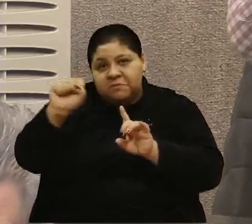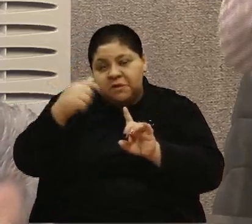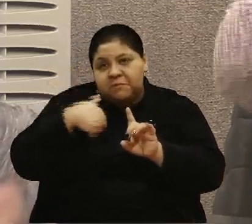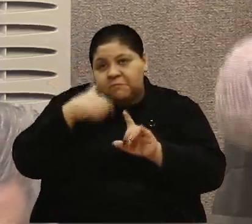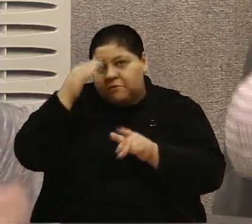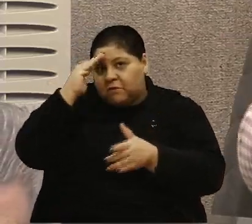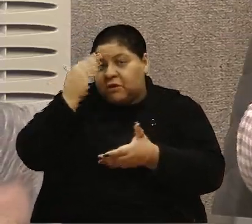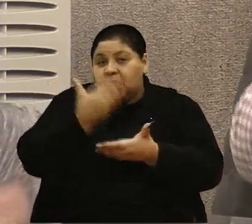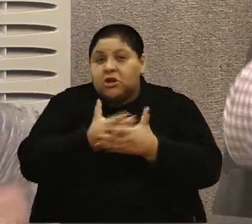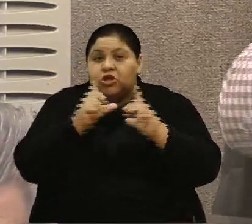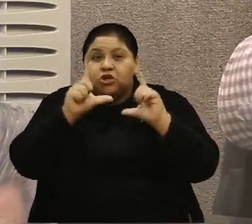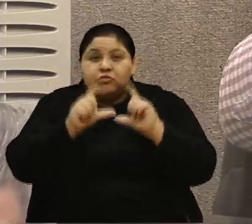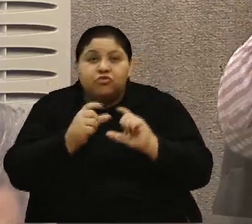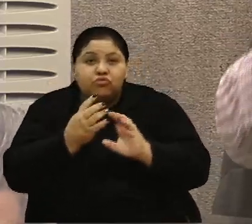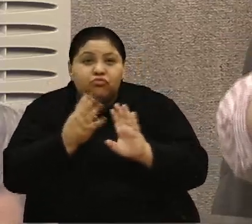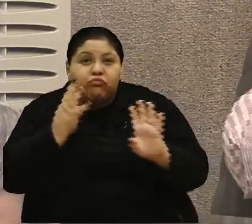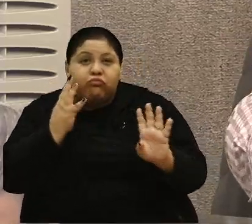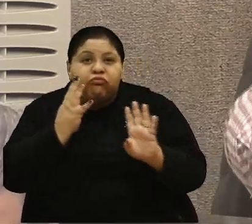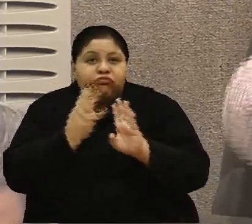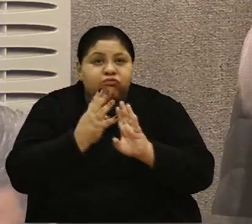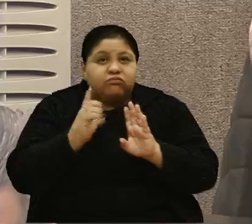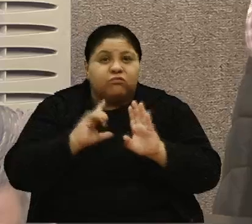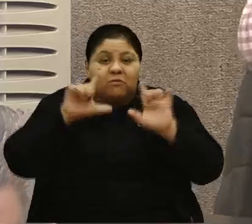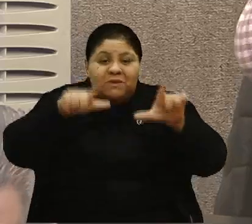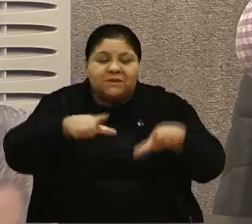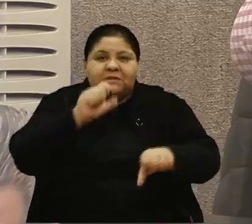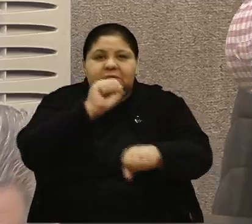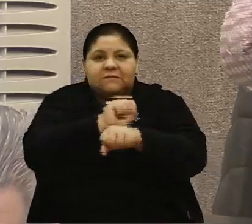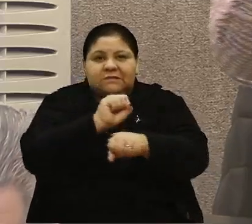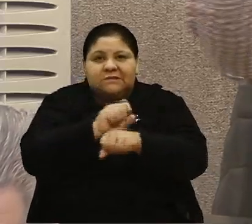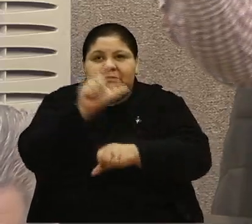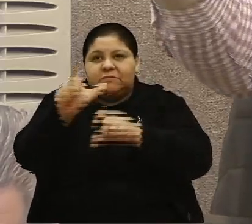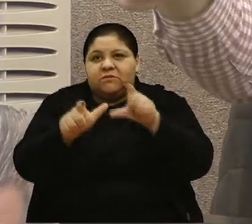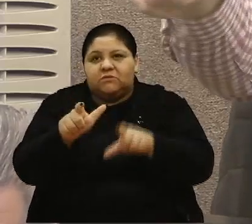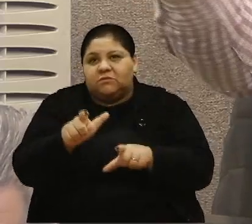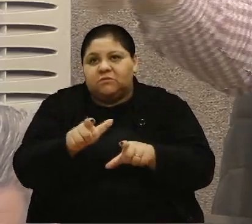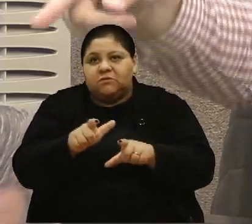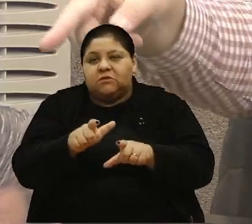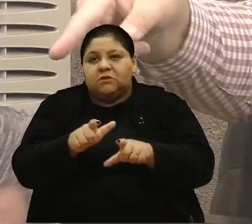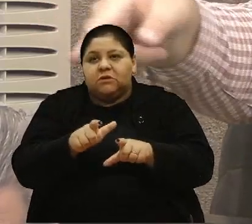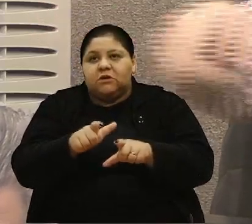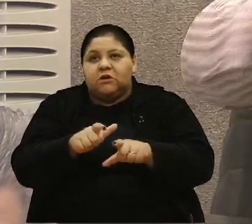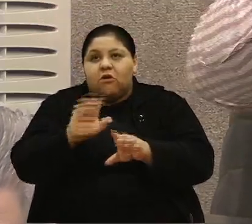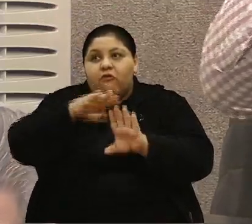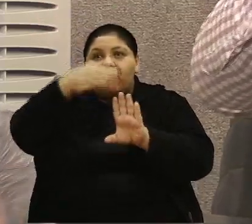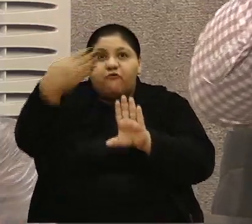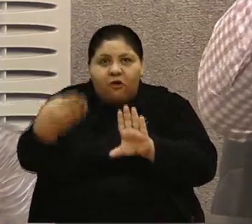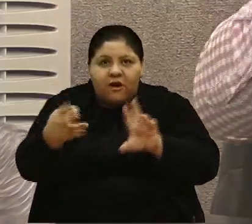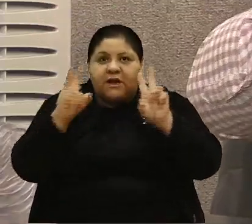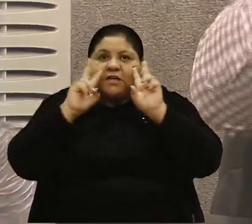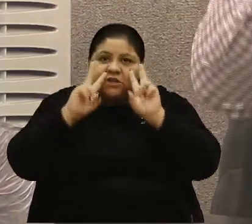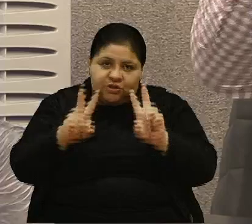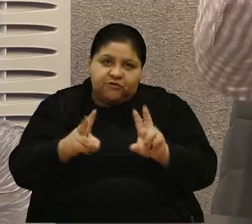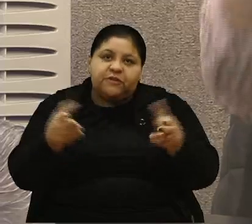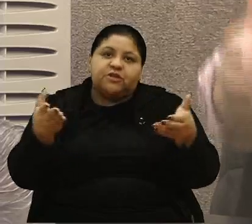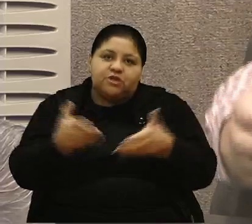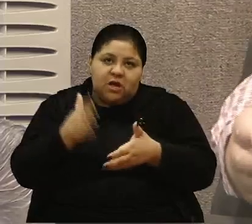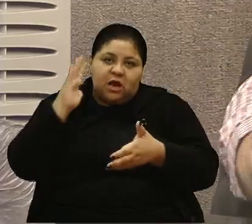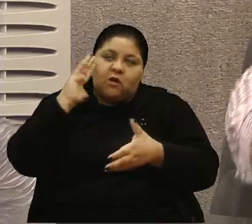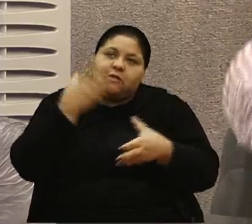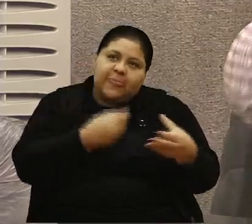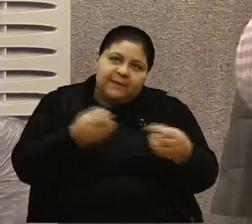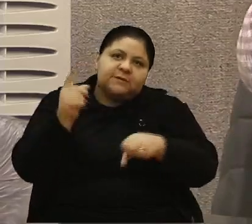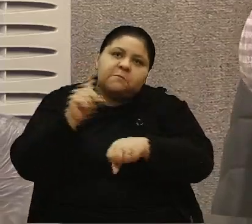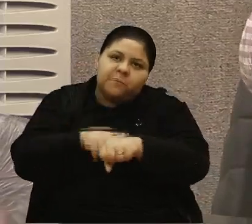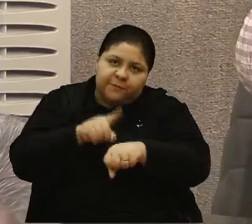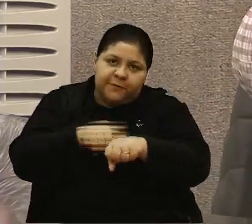que se diminuam essas filas e tenha uma ampla sala de espera para que as pessoas não fiquem mais no relento, como é a situação que a gente vê, e isso já se arrasta há muitos